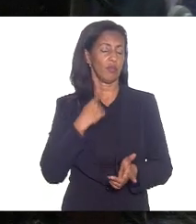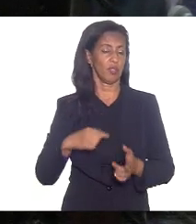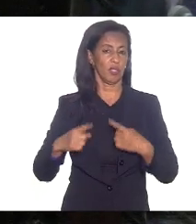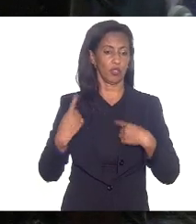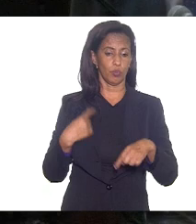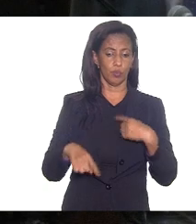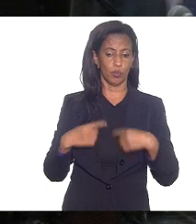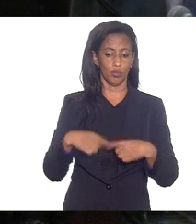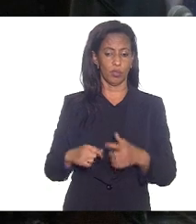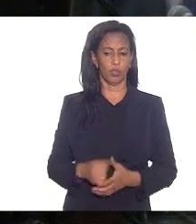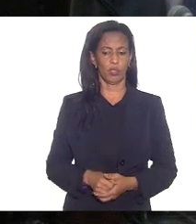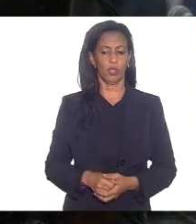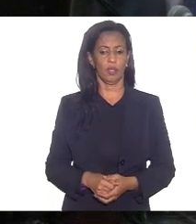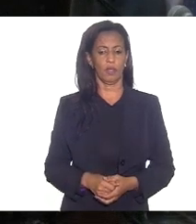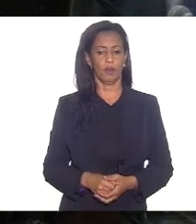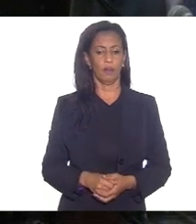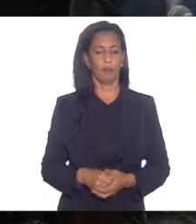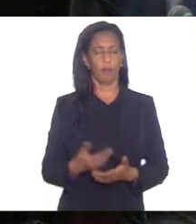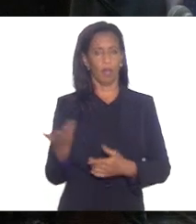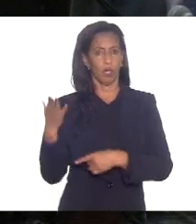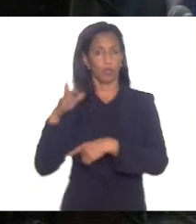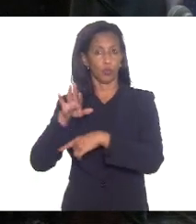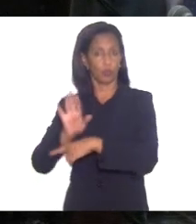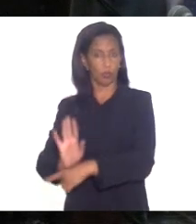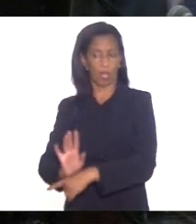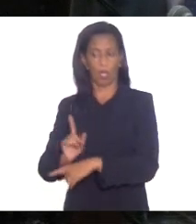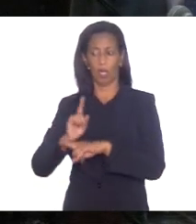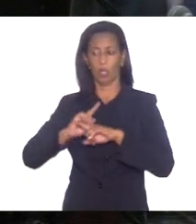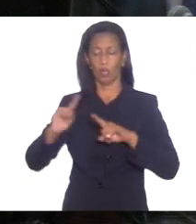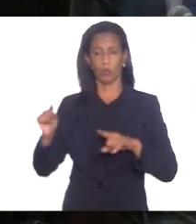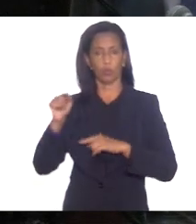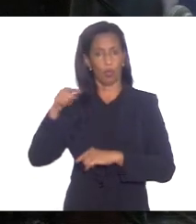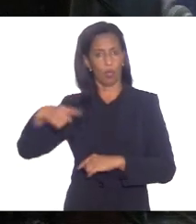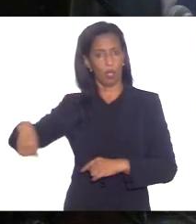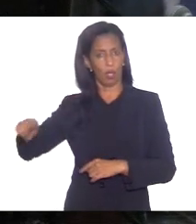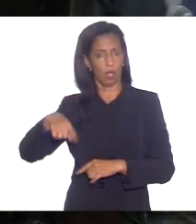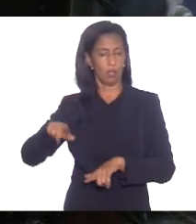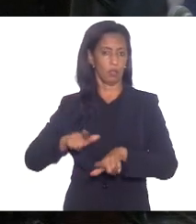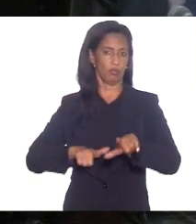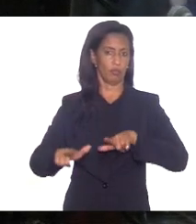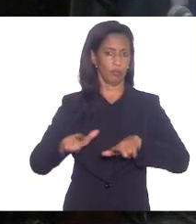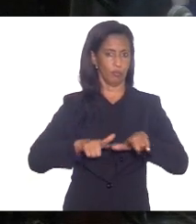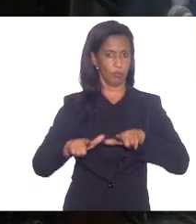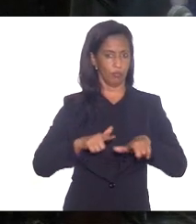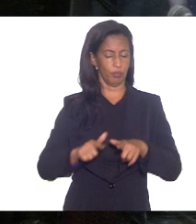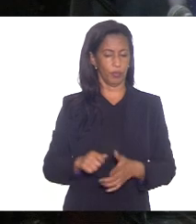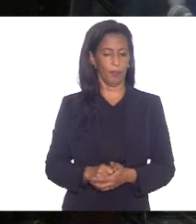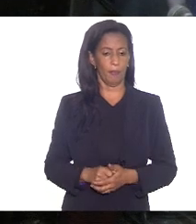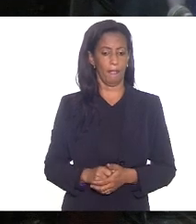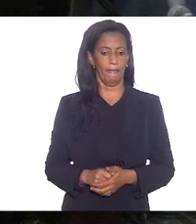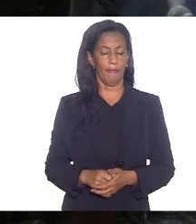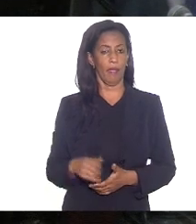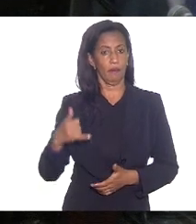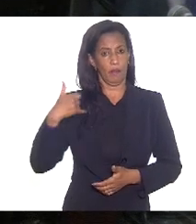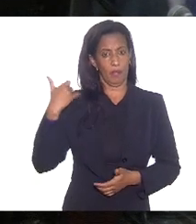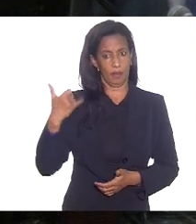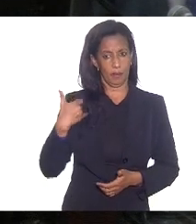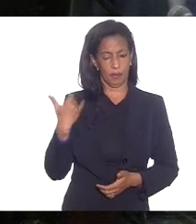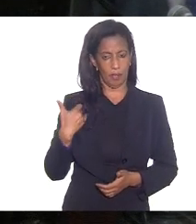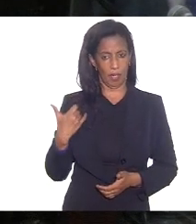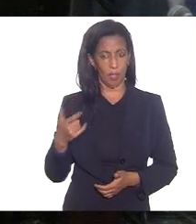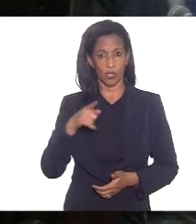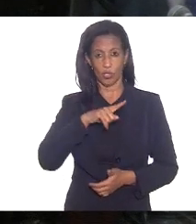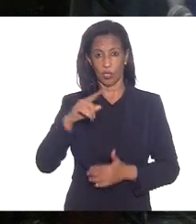política para acolher não só esses servidores policiais militares da questão da idade, que